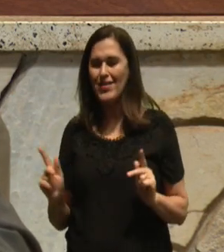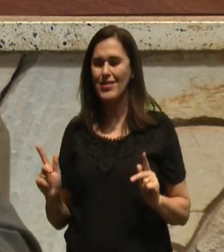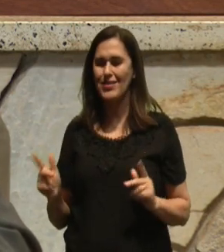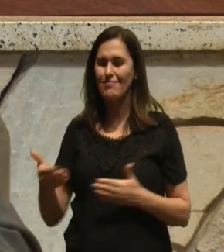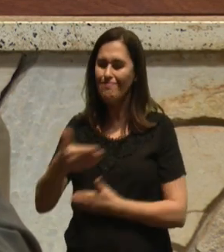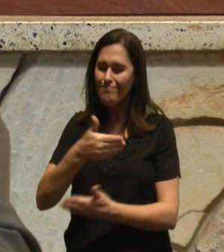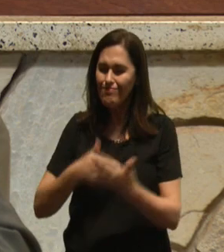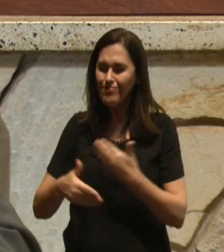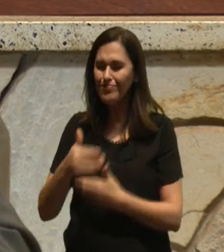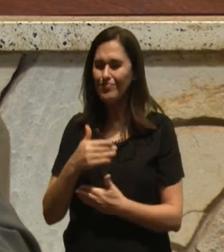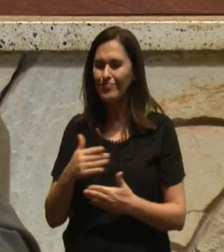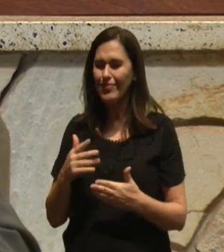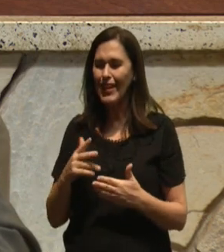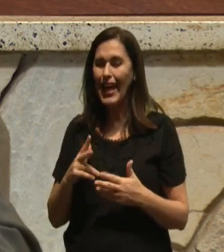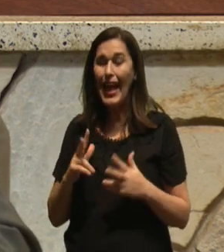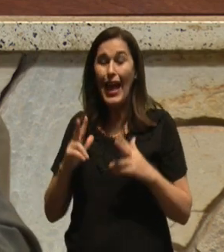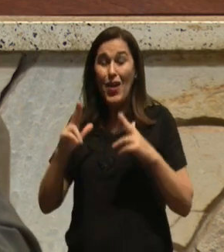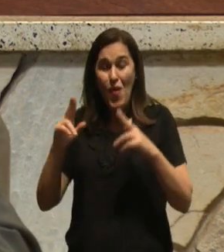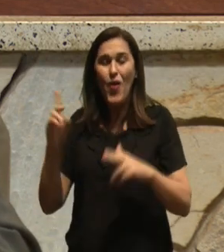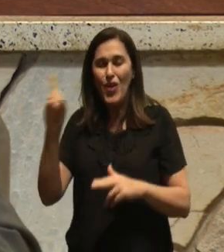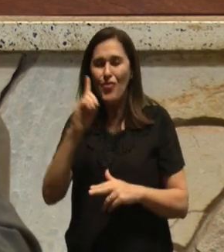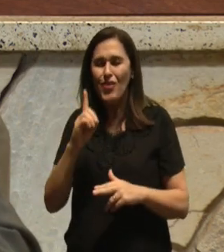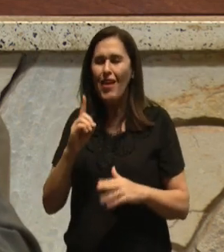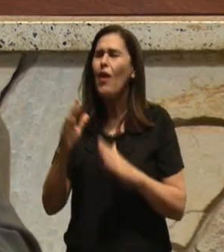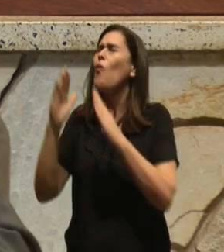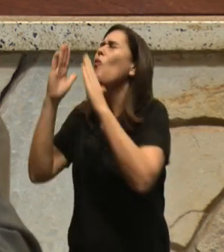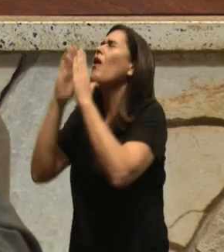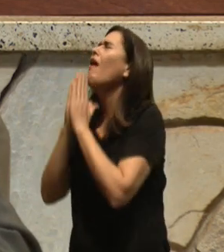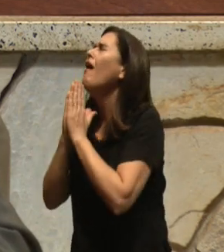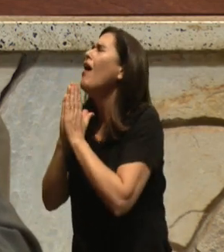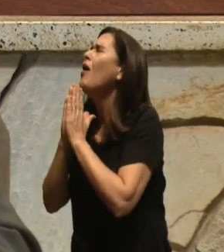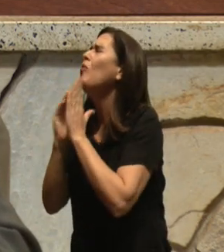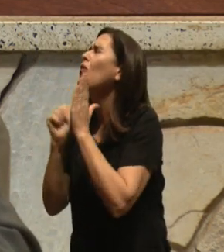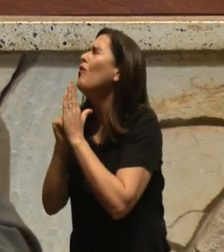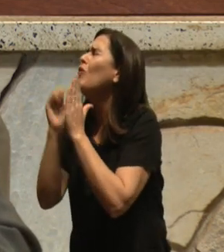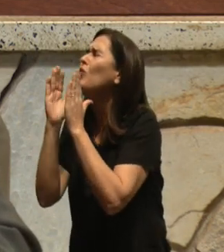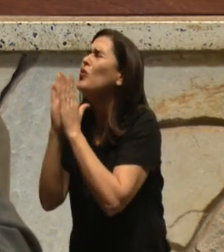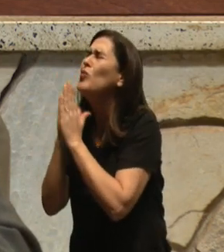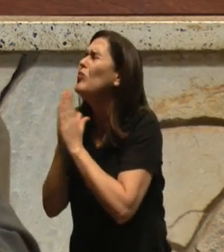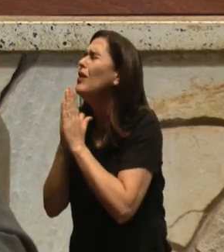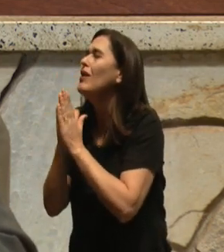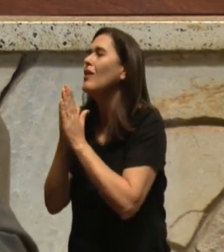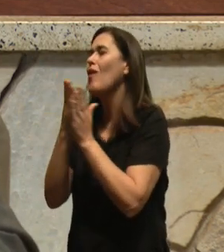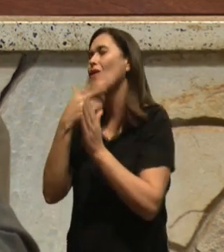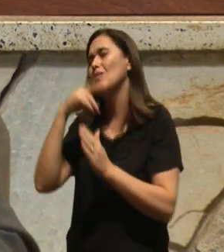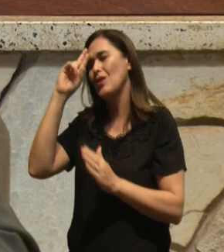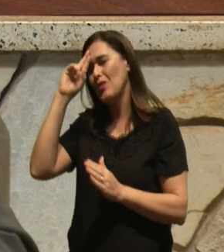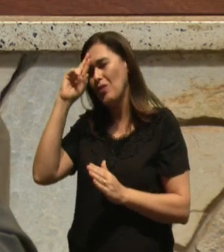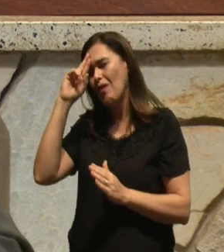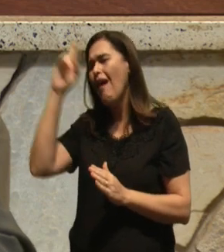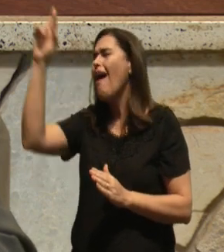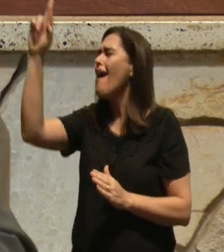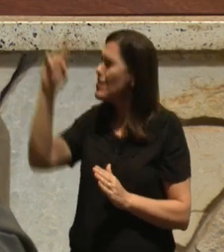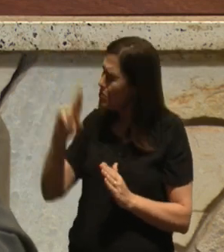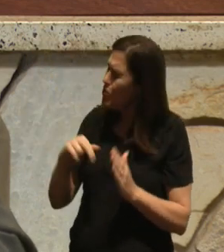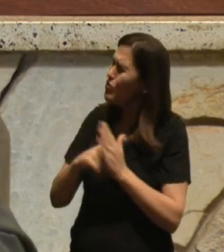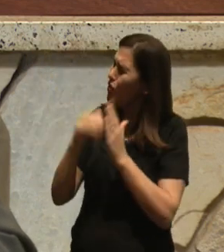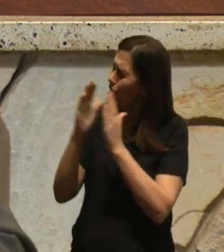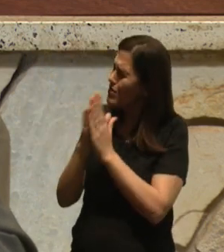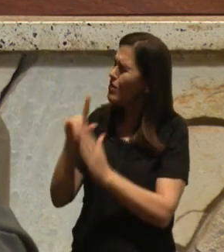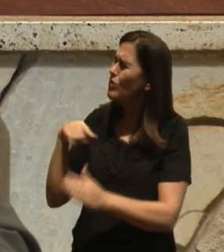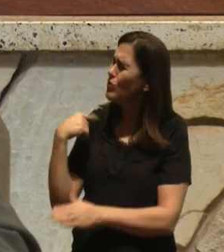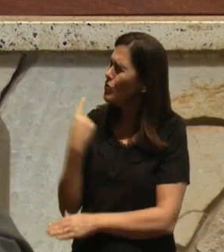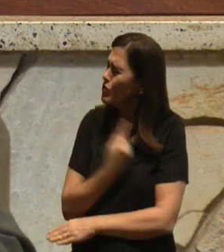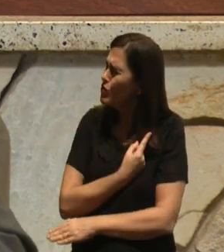Davi, com a minha voz eu clamo e suplico ao Senhor. Ó Deus, ouça a oração dos teus filhos, Senhor, abençoa as